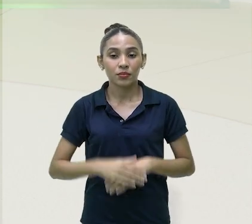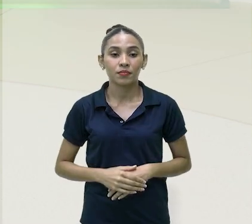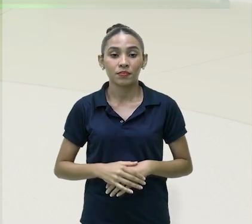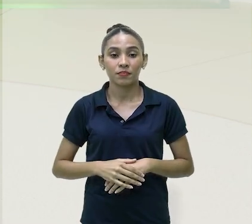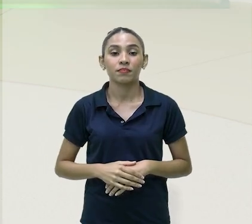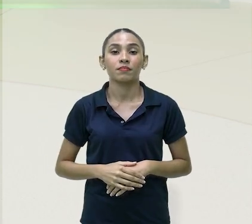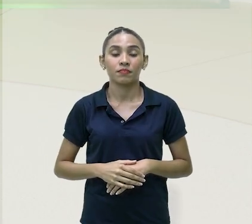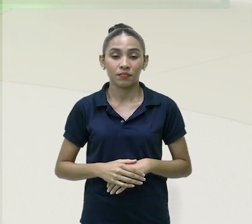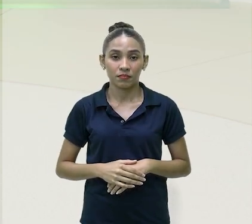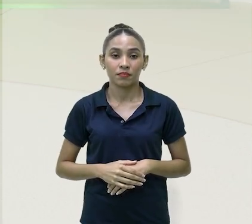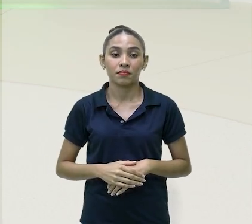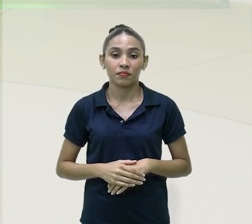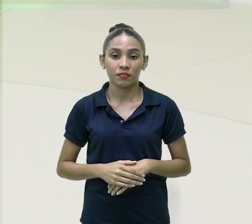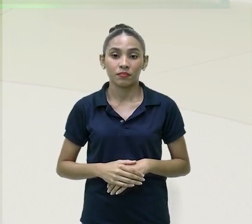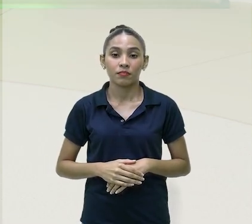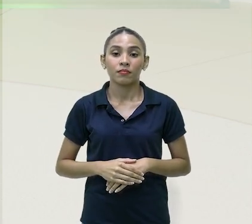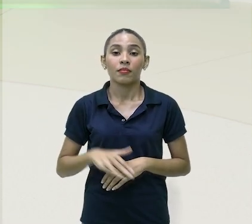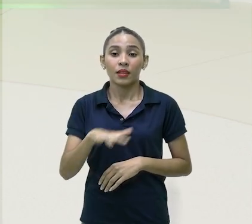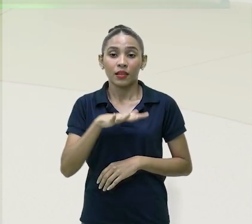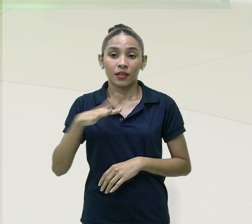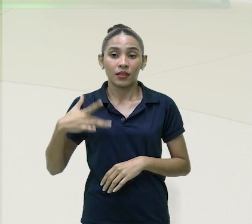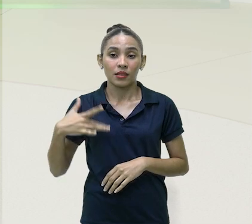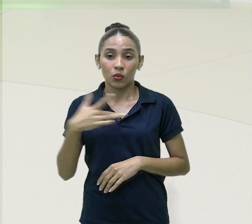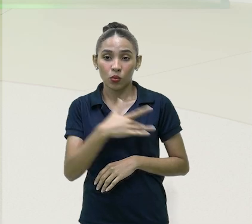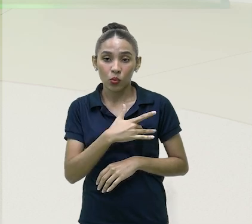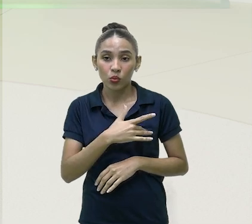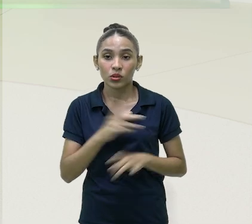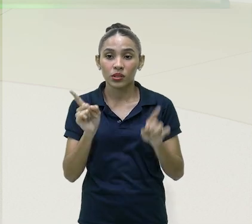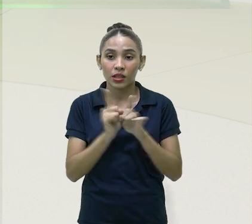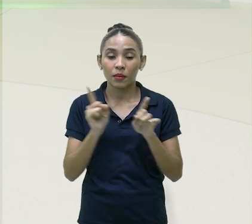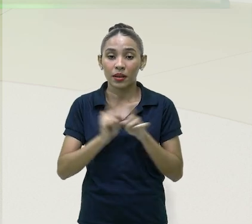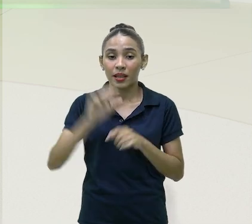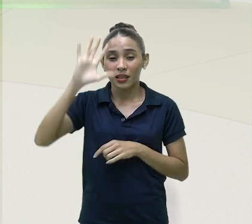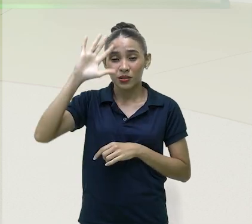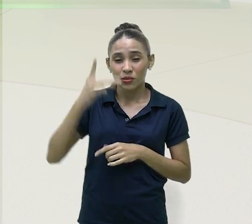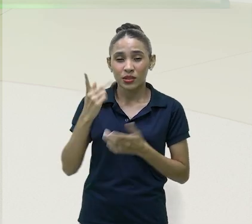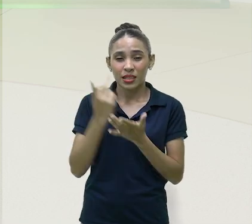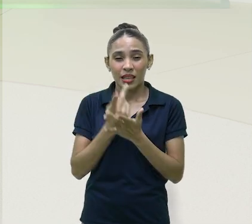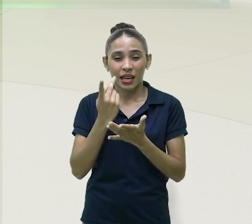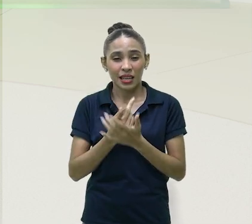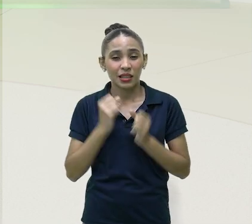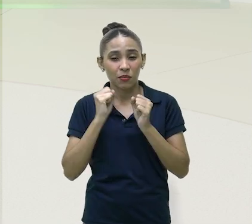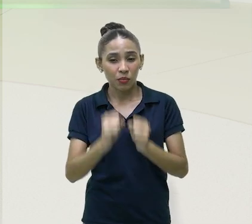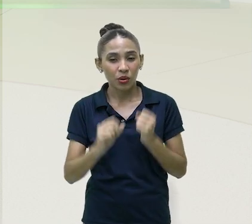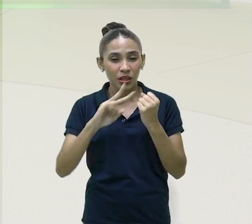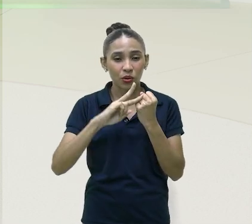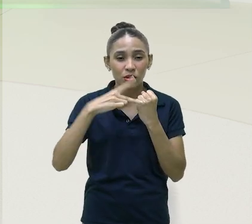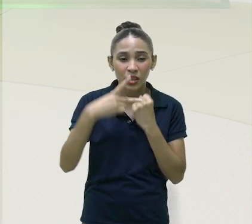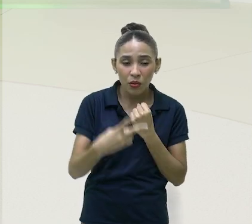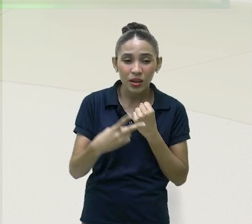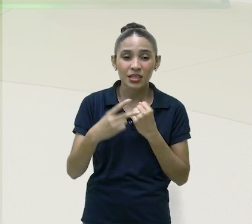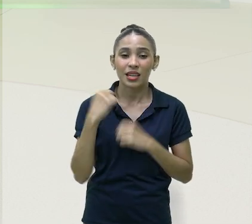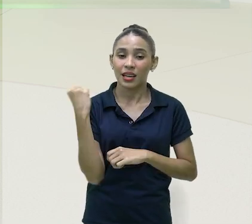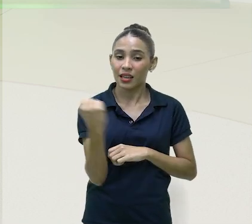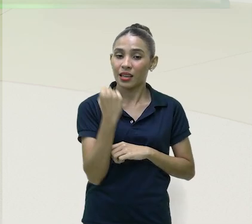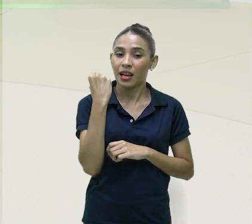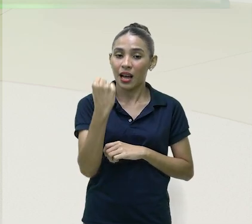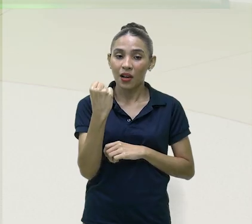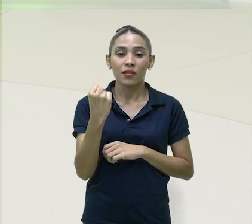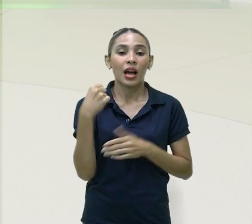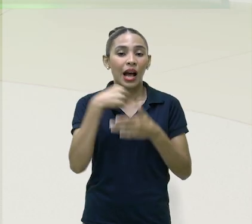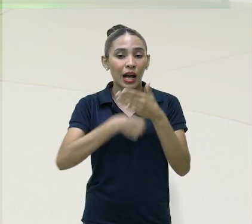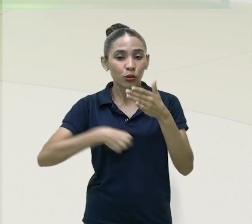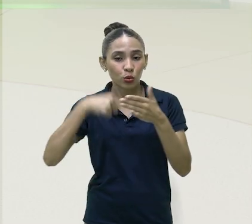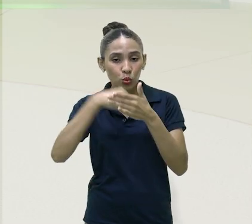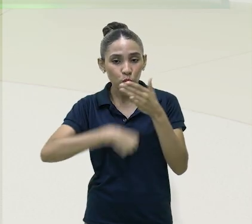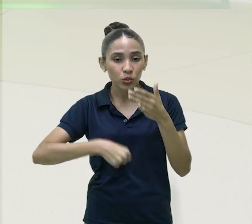disponível para você também. Na saúde, onde as decisões erradas podem ter consequências irreversíveis, essa batalha ela